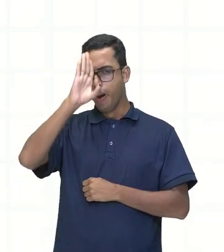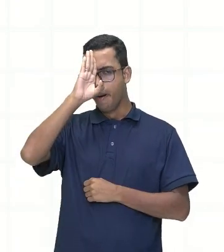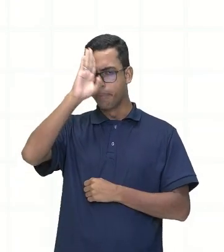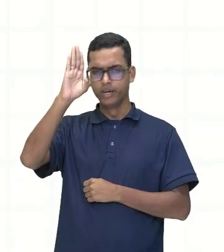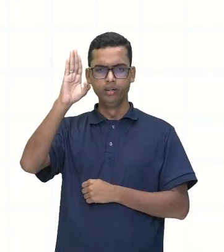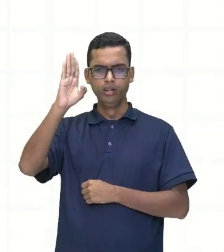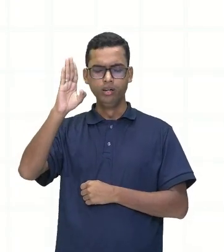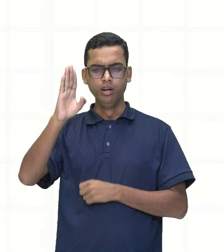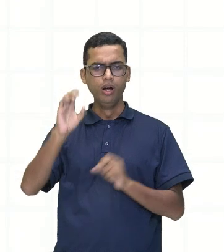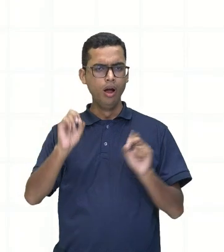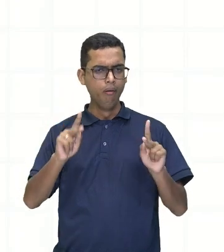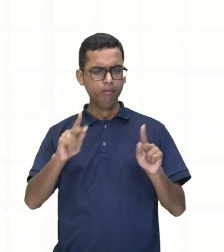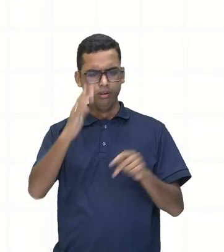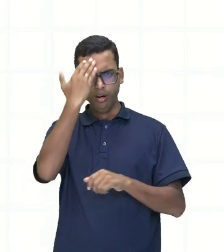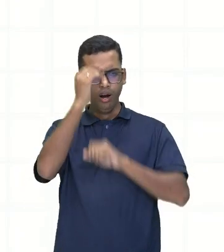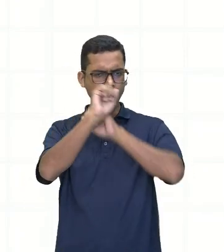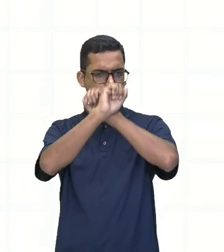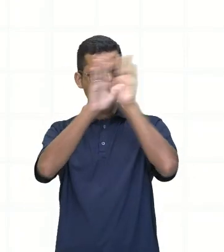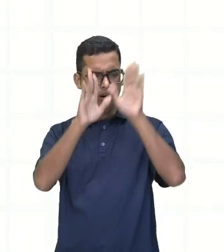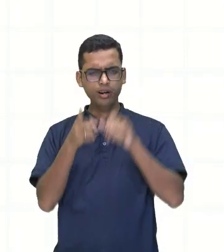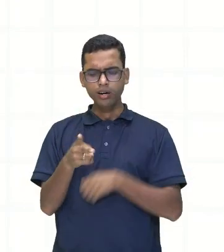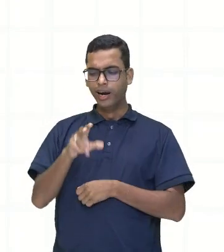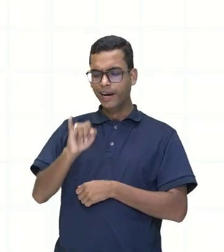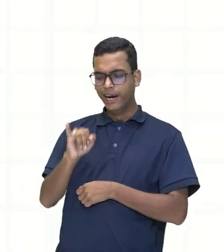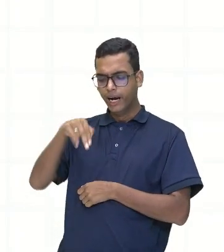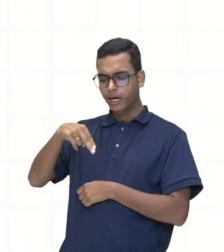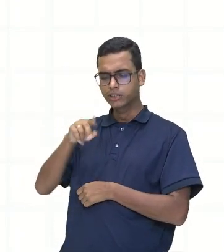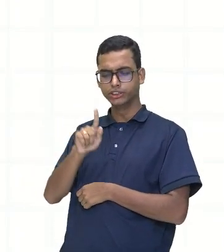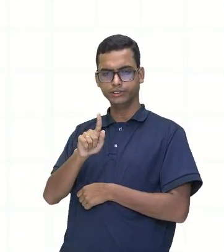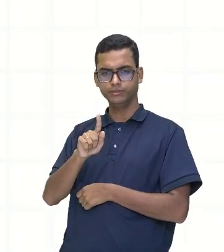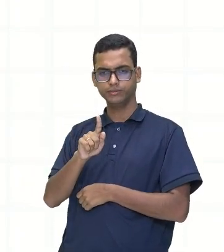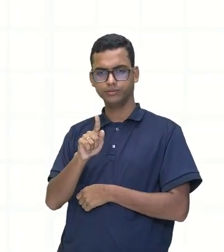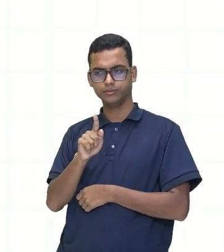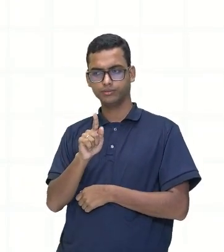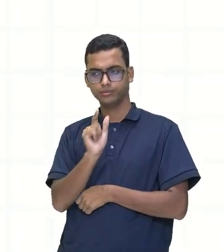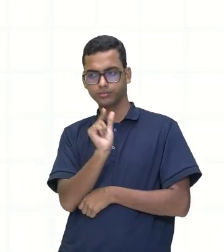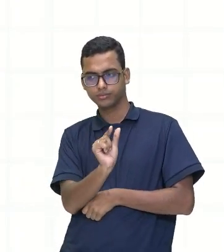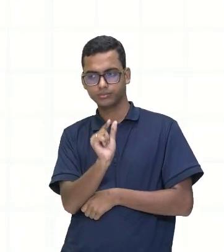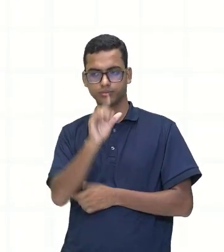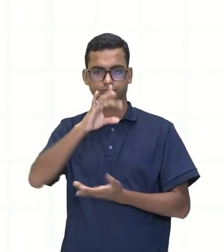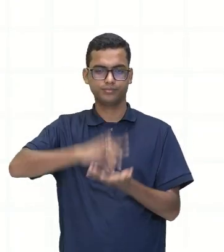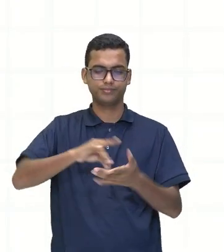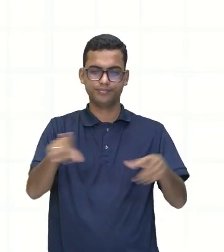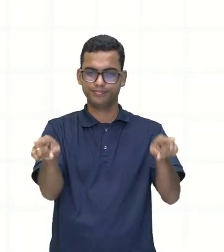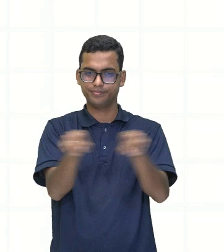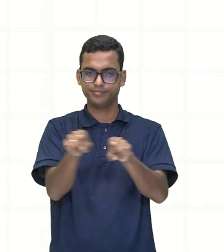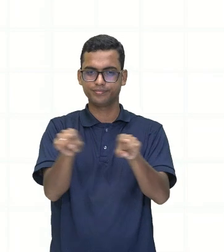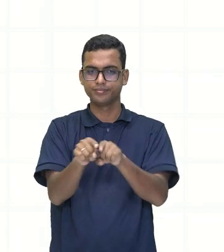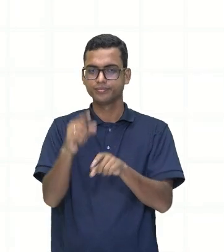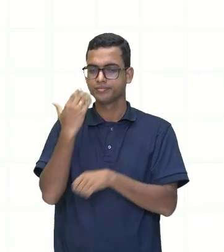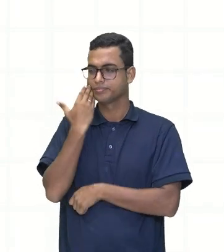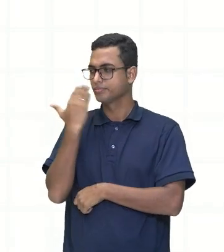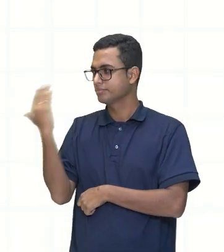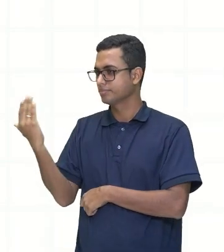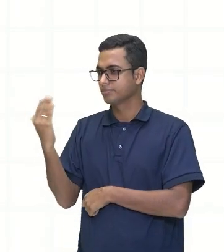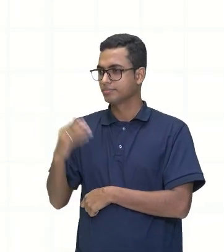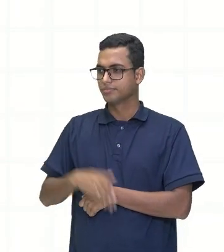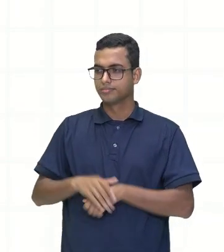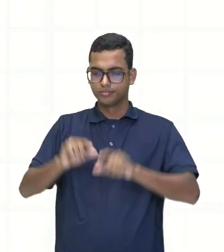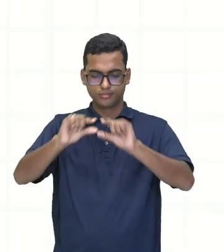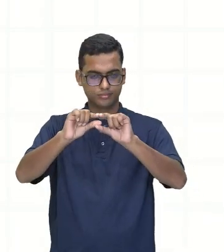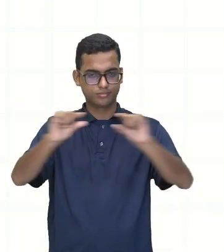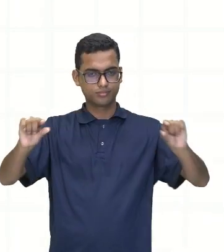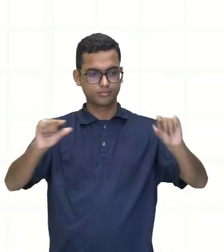ok? Sempre com ing. E lá no final da sua frase, feche aí com um ponto de interrogação, para